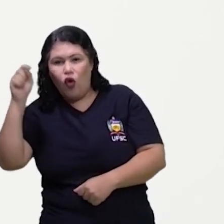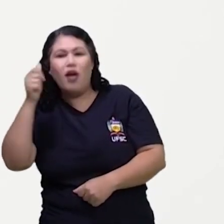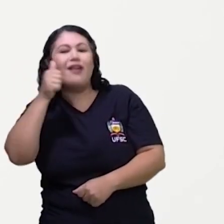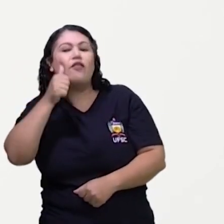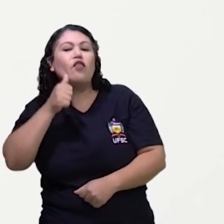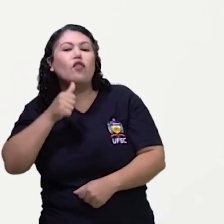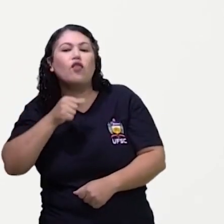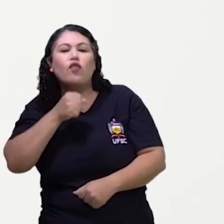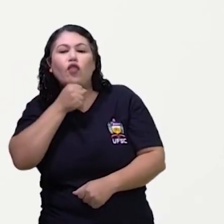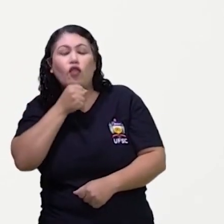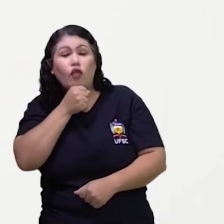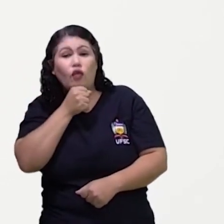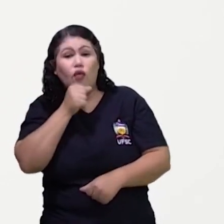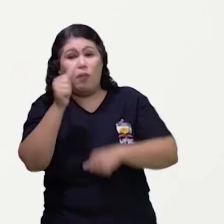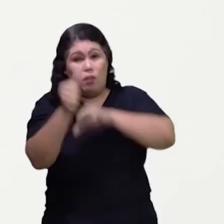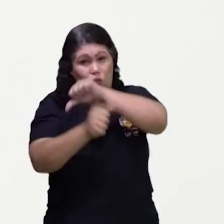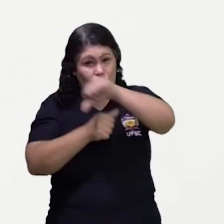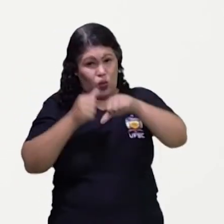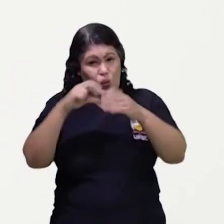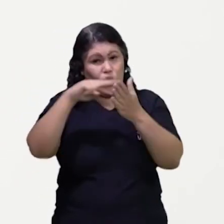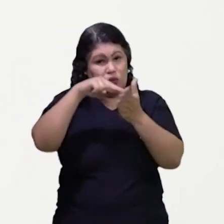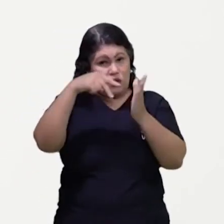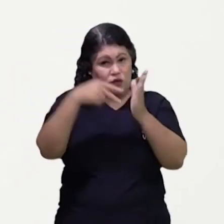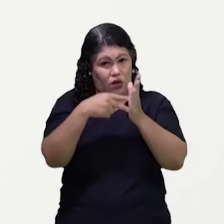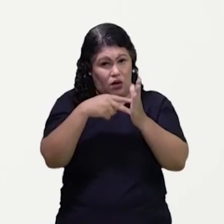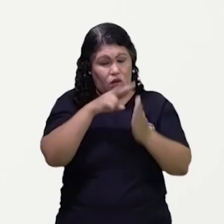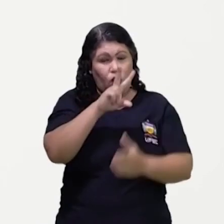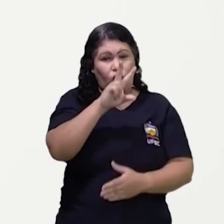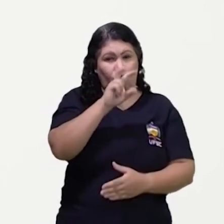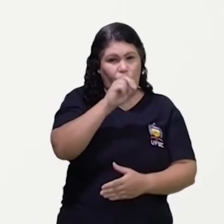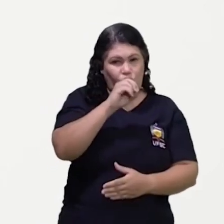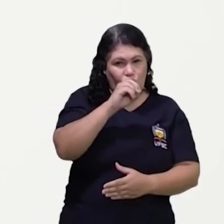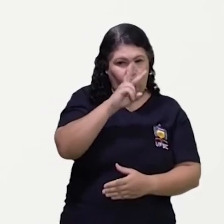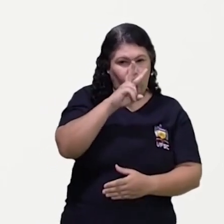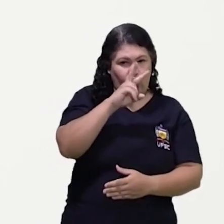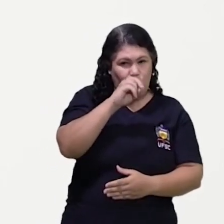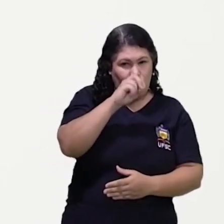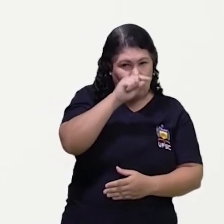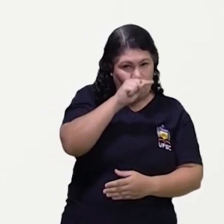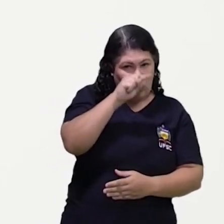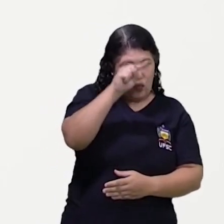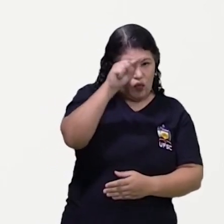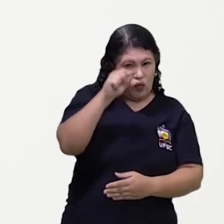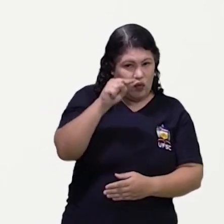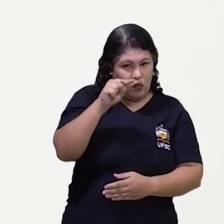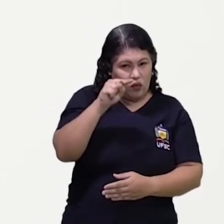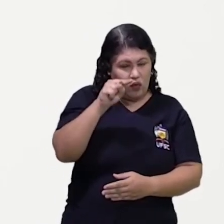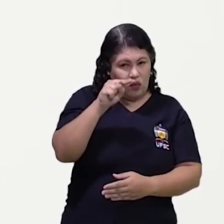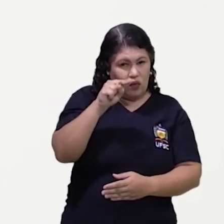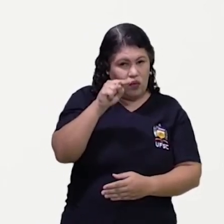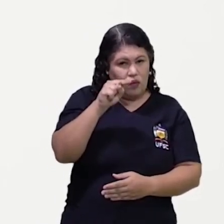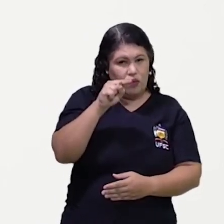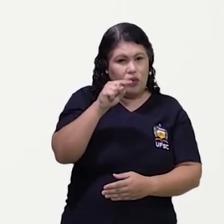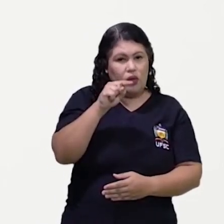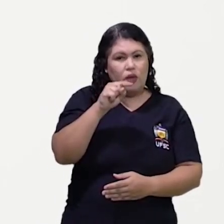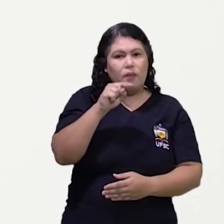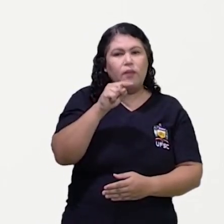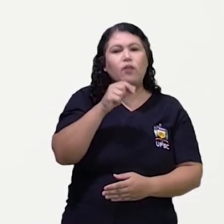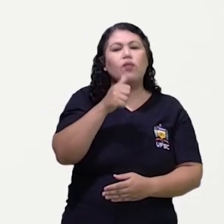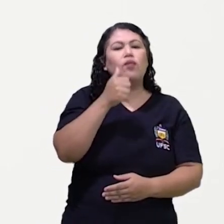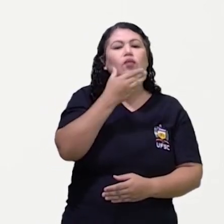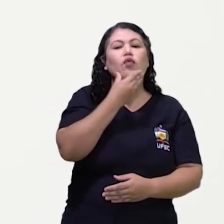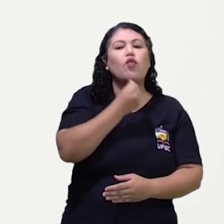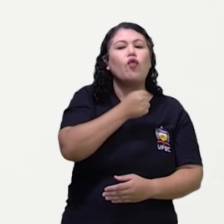mesmo. Então, vamos sempre prestar atenção. Então, vovô, acento circunflexo, som mais fechado.